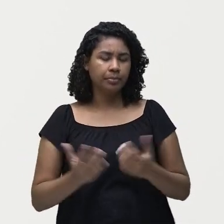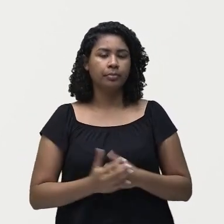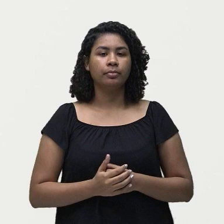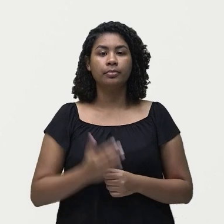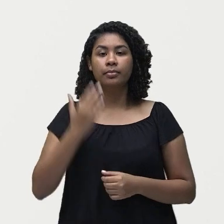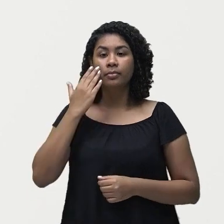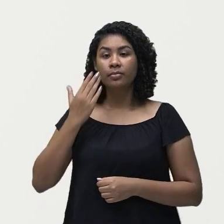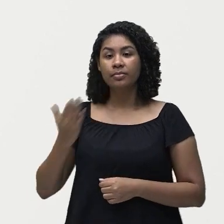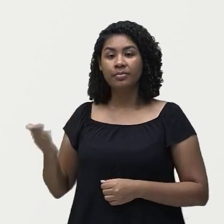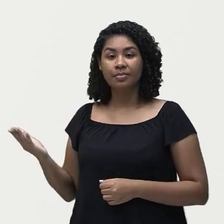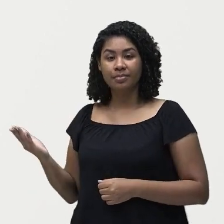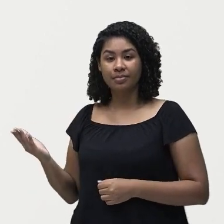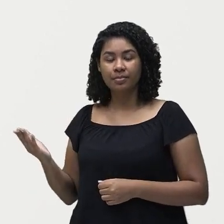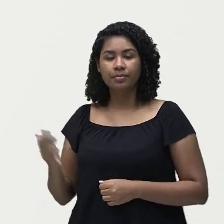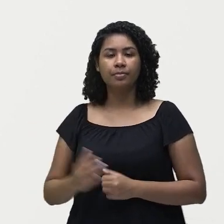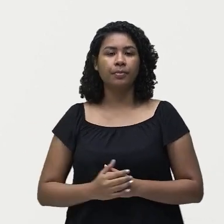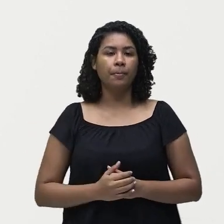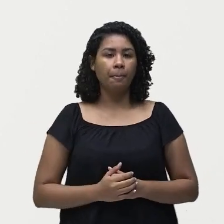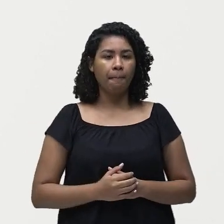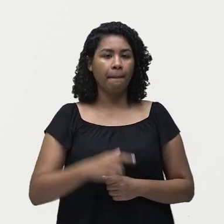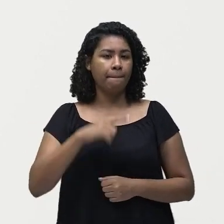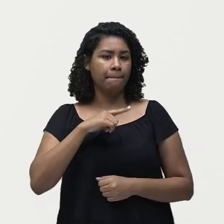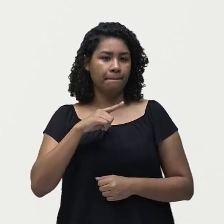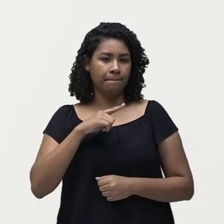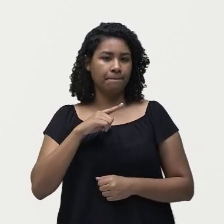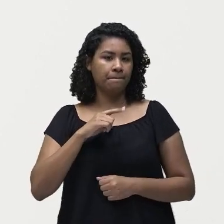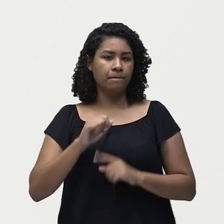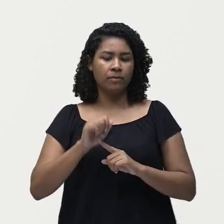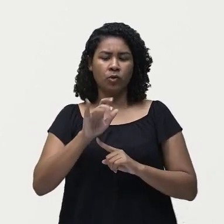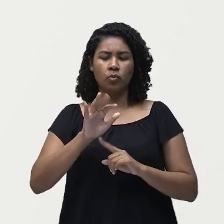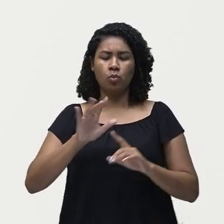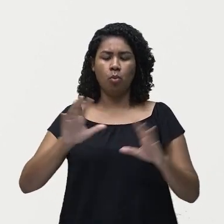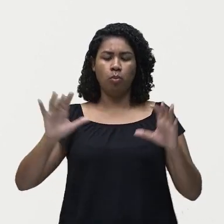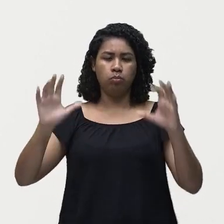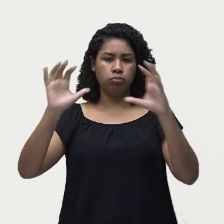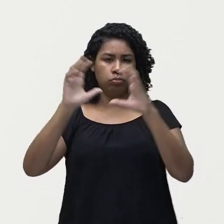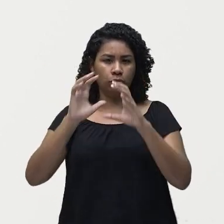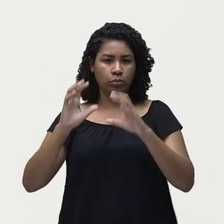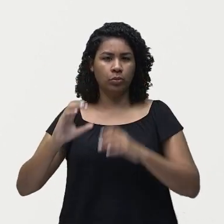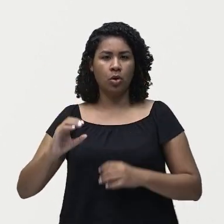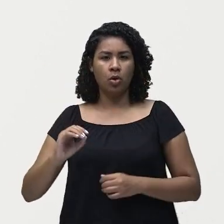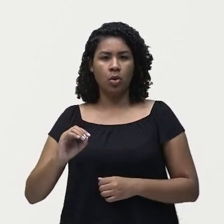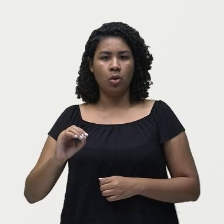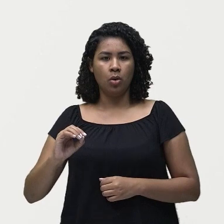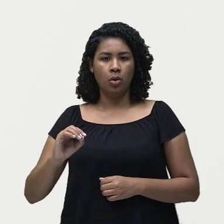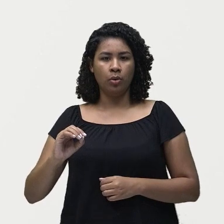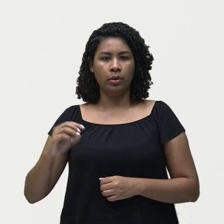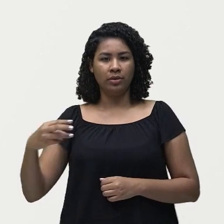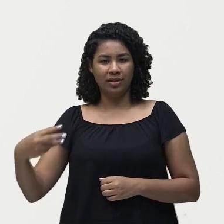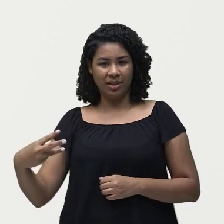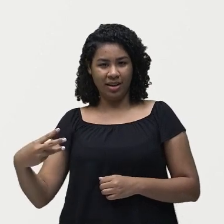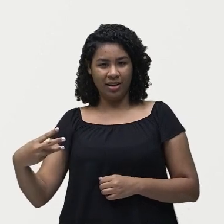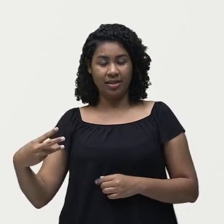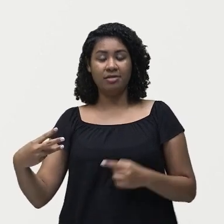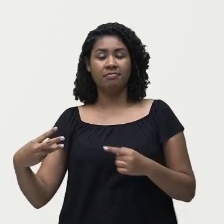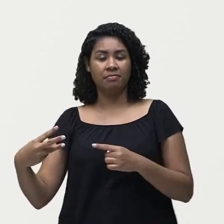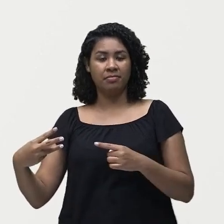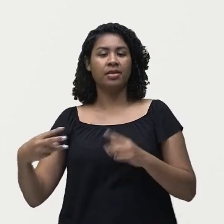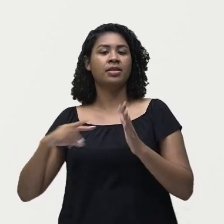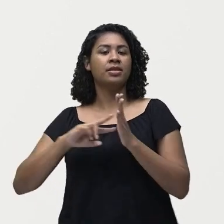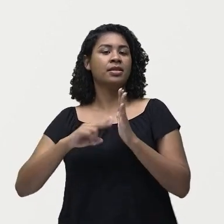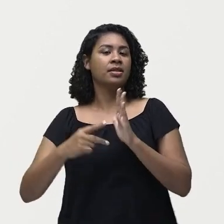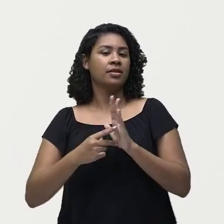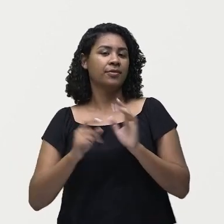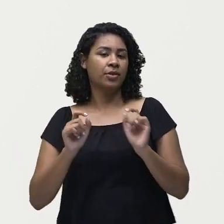Olha só, aqui a gente tem a formação do ozônio. Quando a gente observa esse O com 3 embaixo, significa dizer que ele